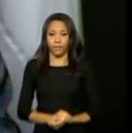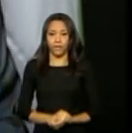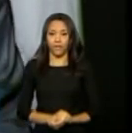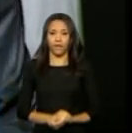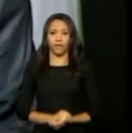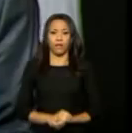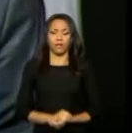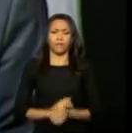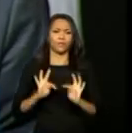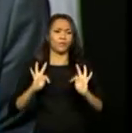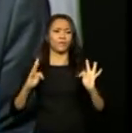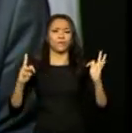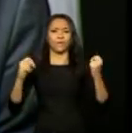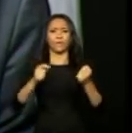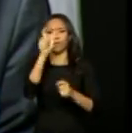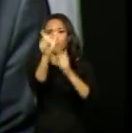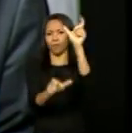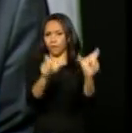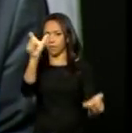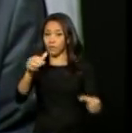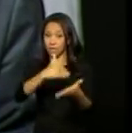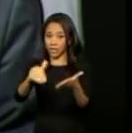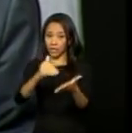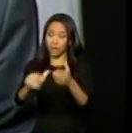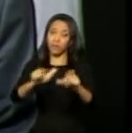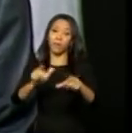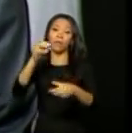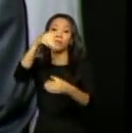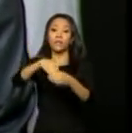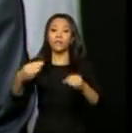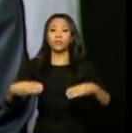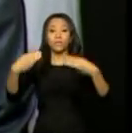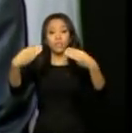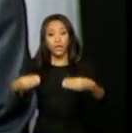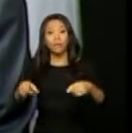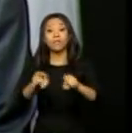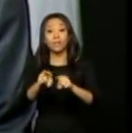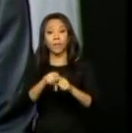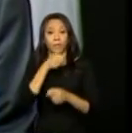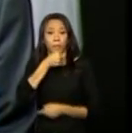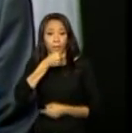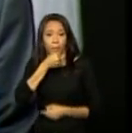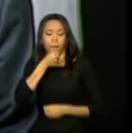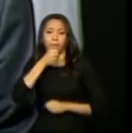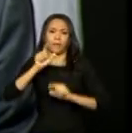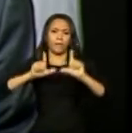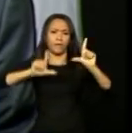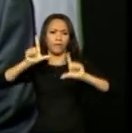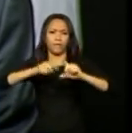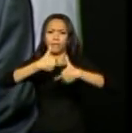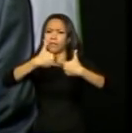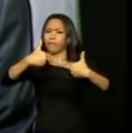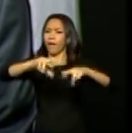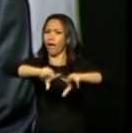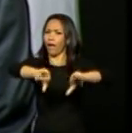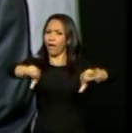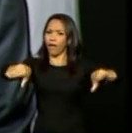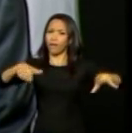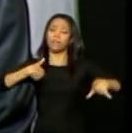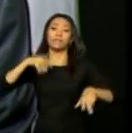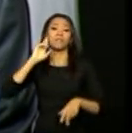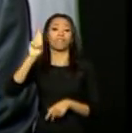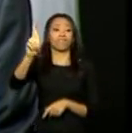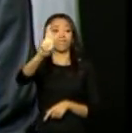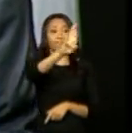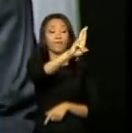secretários, todos os secretários do Ministério, a imprensa presente, demais autoridades, o